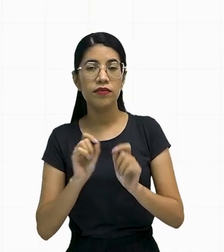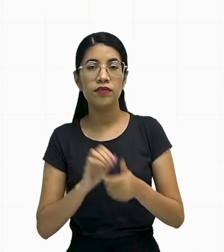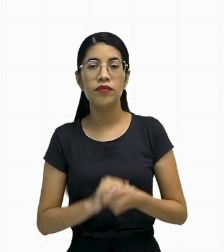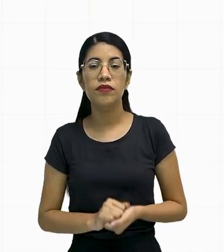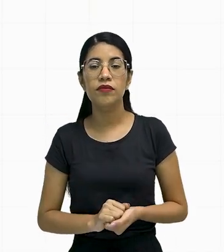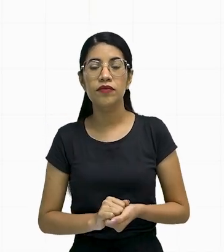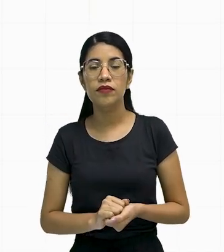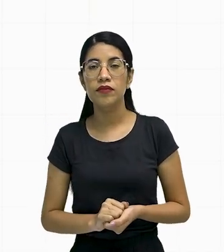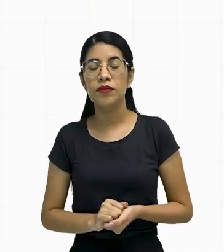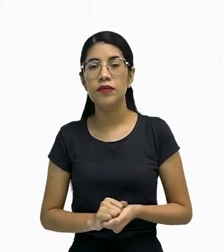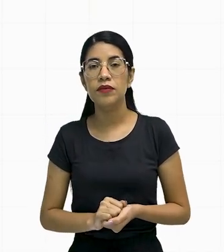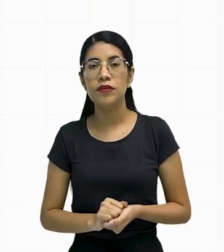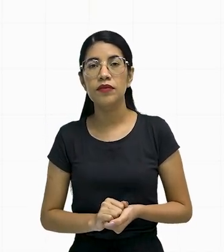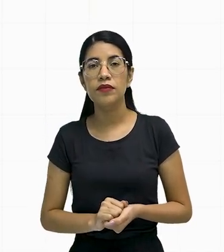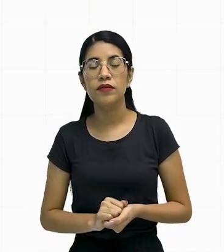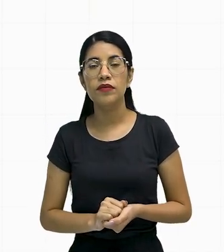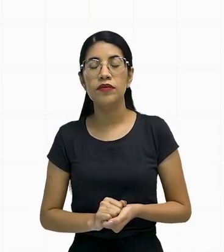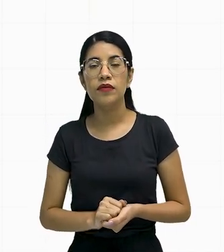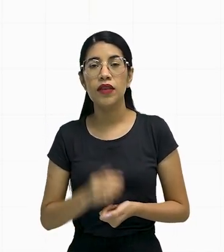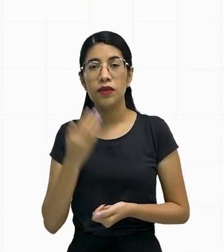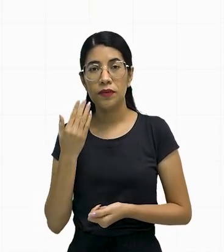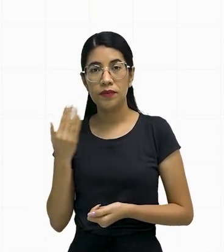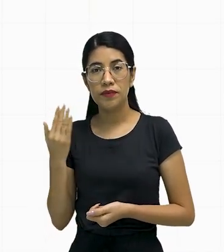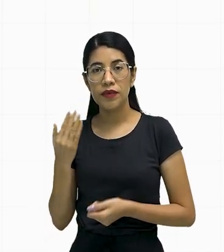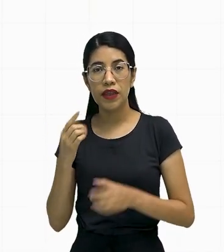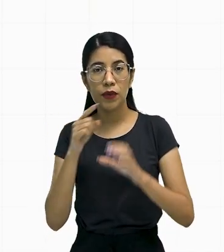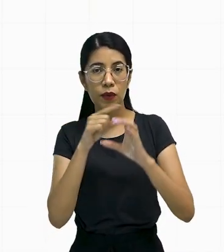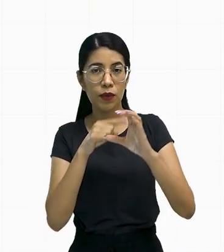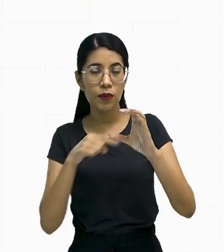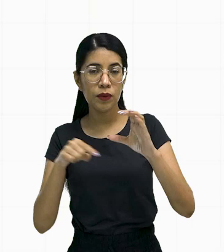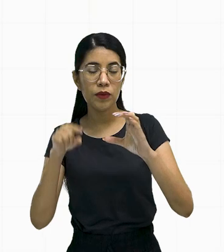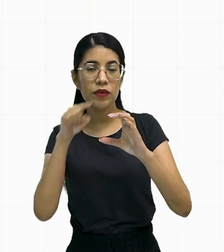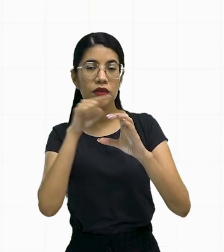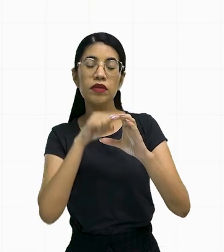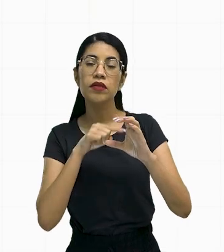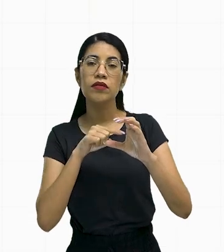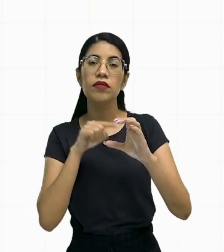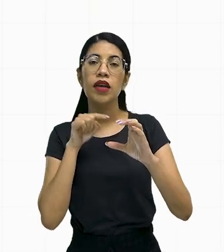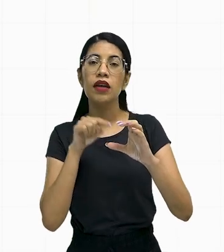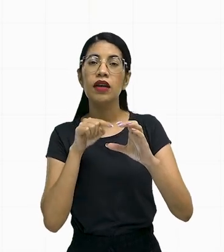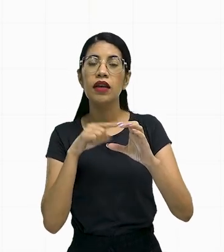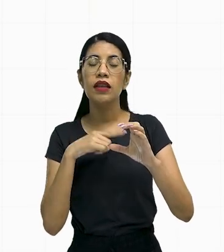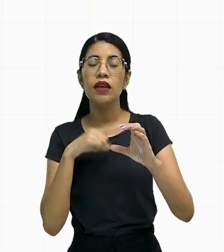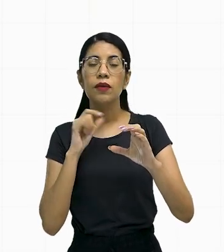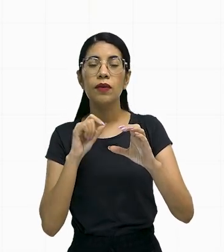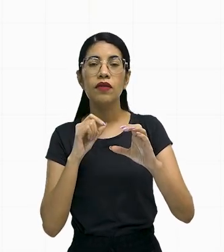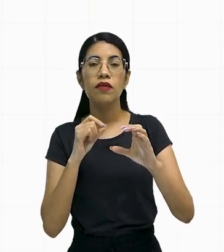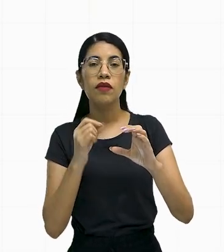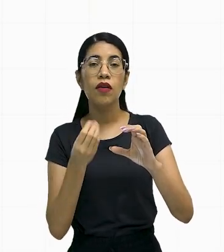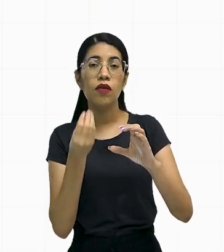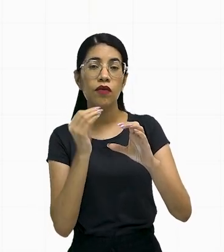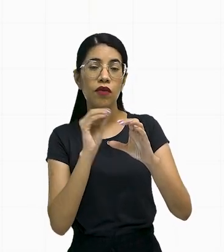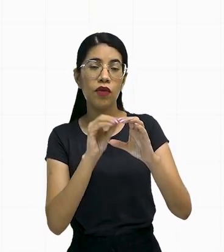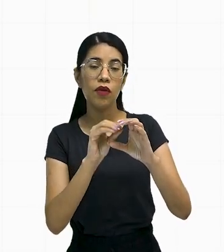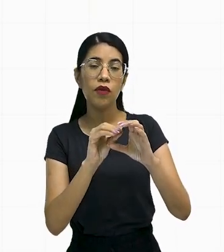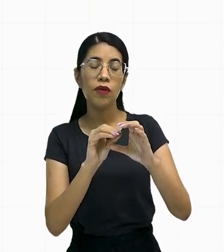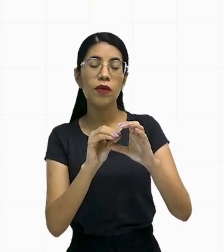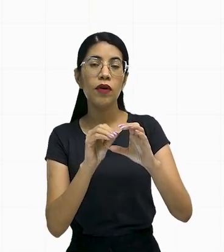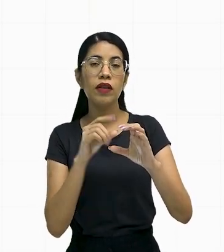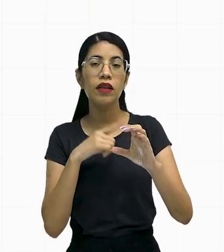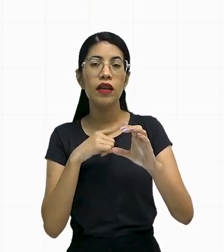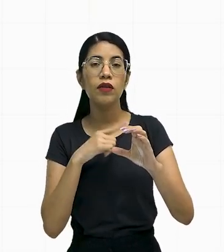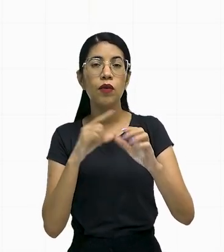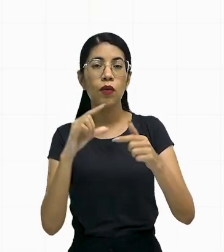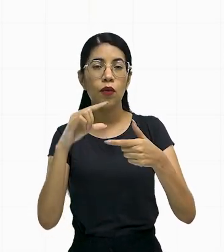Tá quase redondo, né? Então nós temos aí esse círculo, tá? Neste círculo foi inscrito,